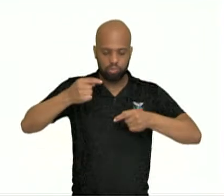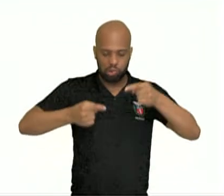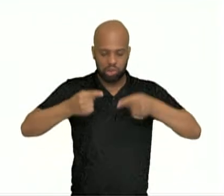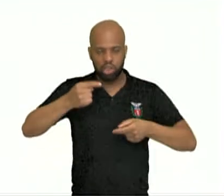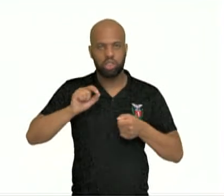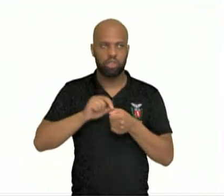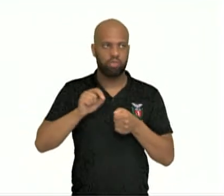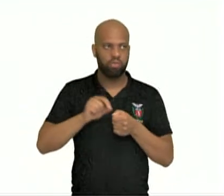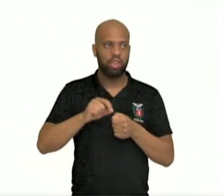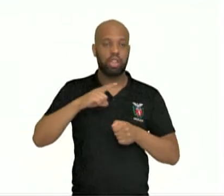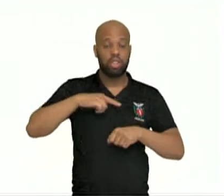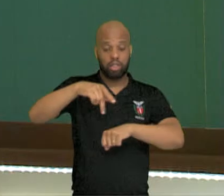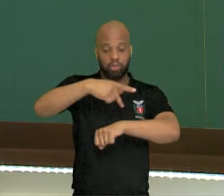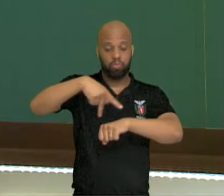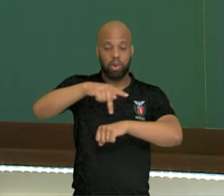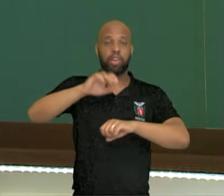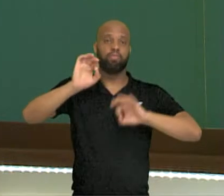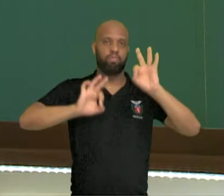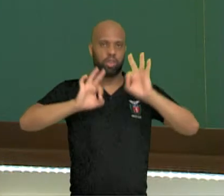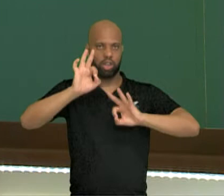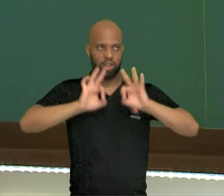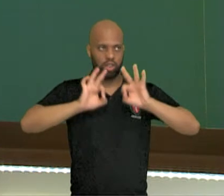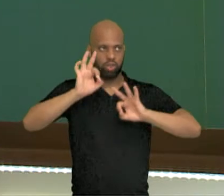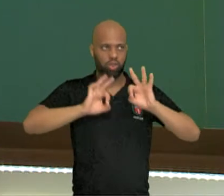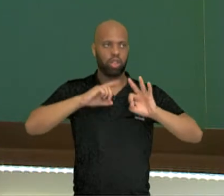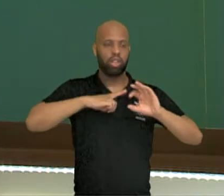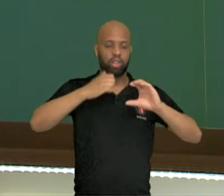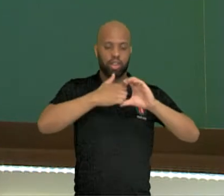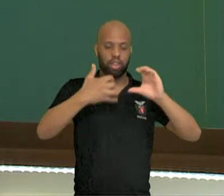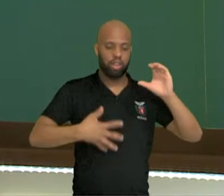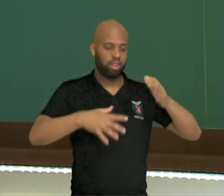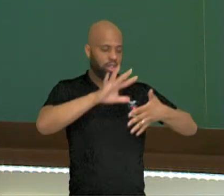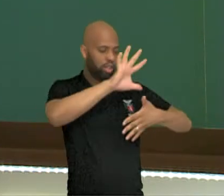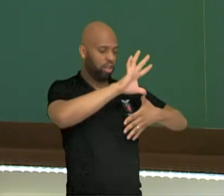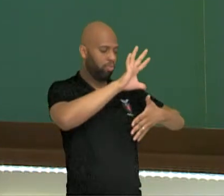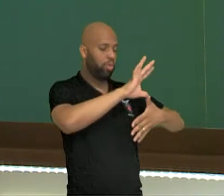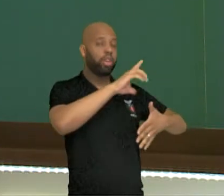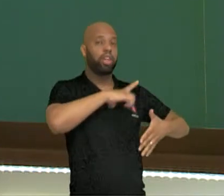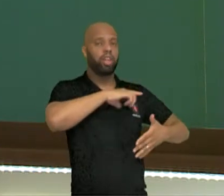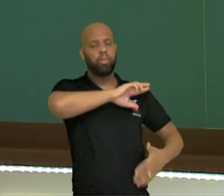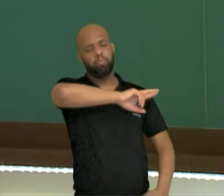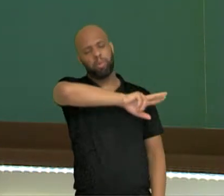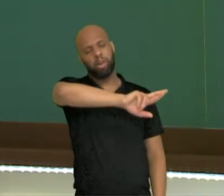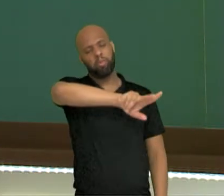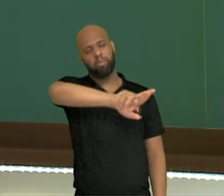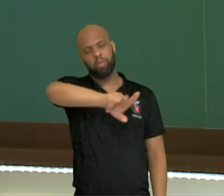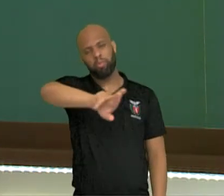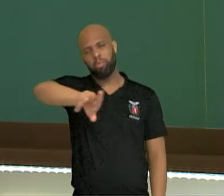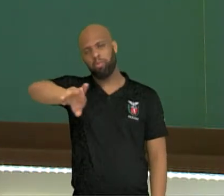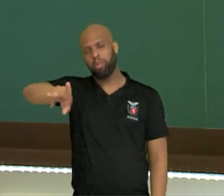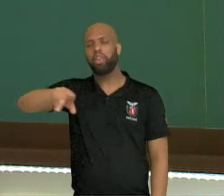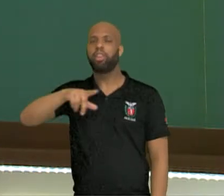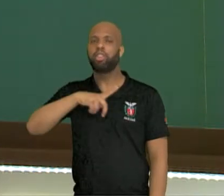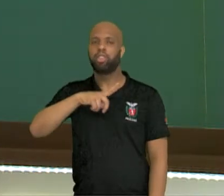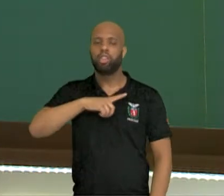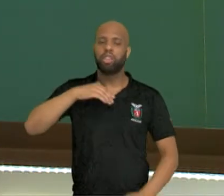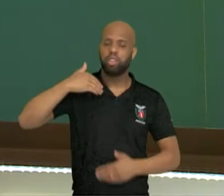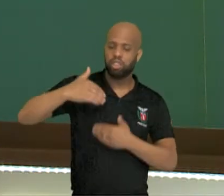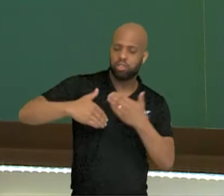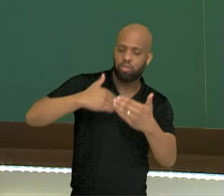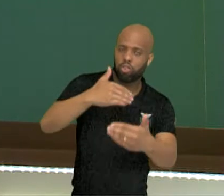divisão em países. As características da América apresentam uma grande diversidade de